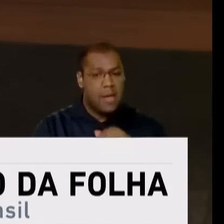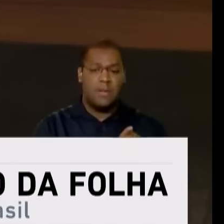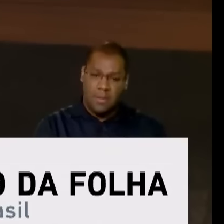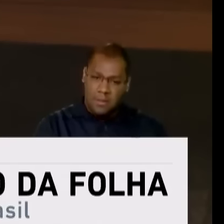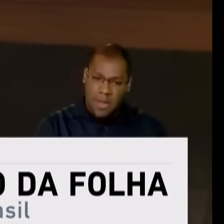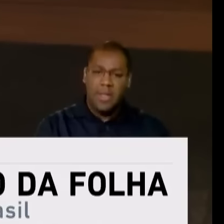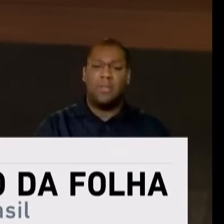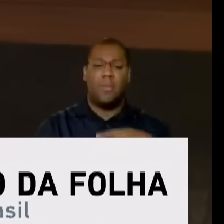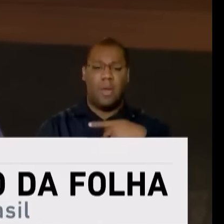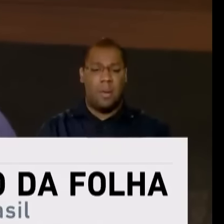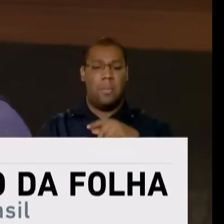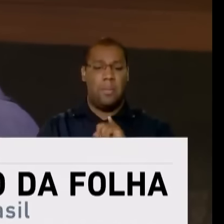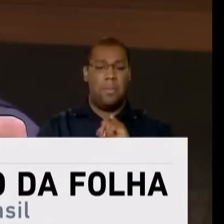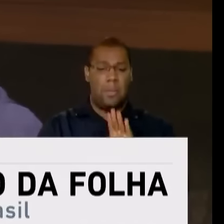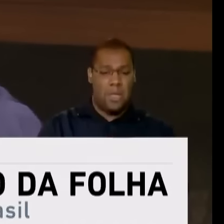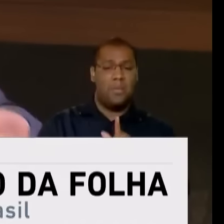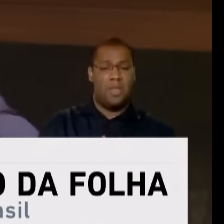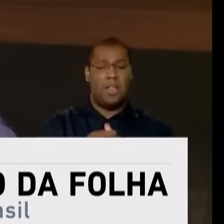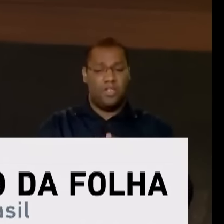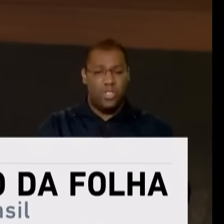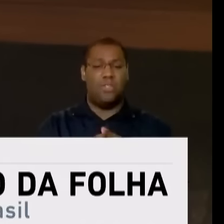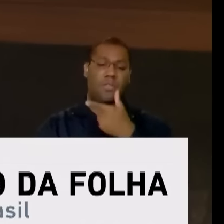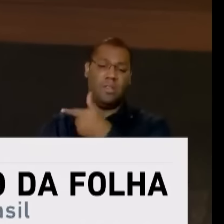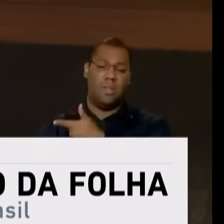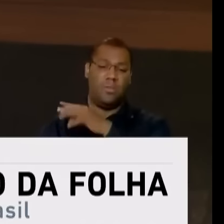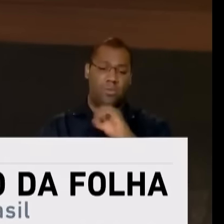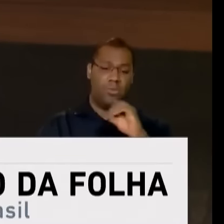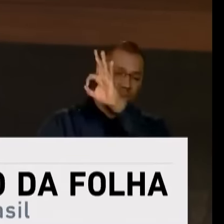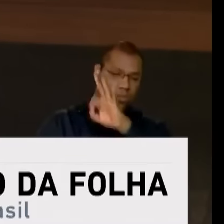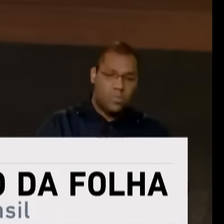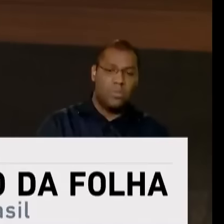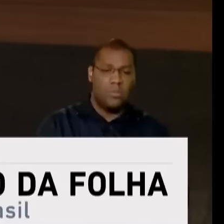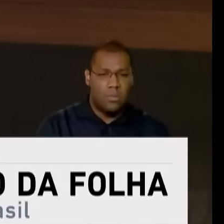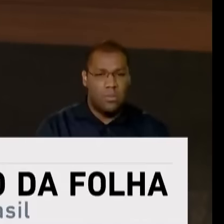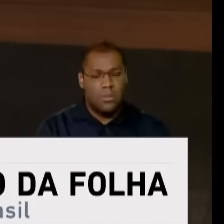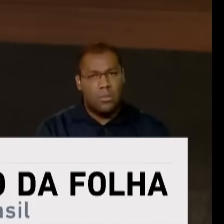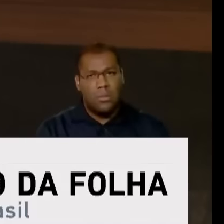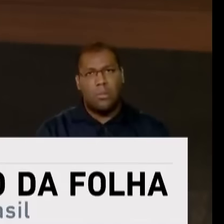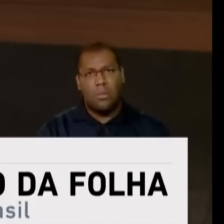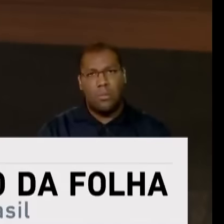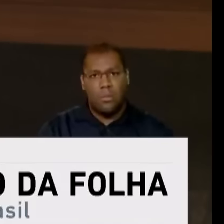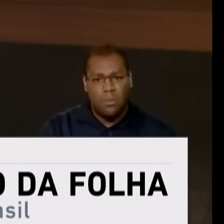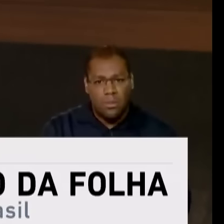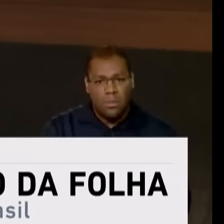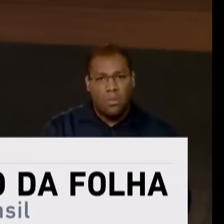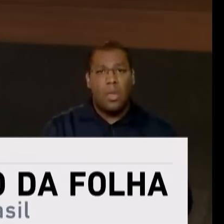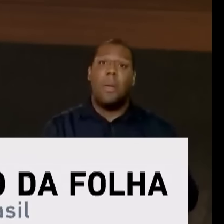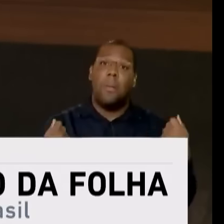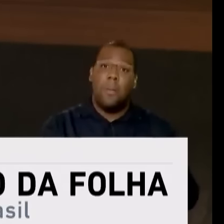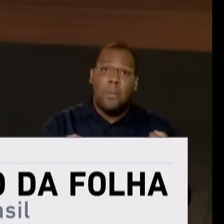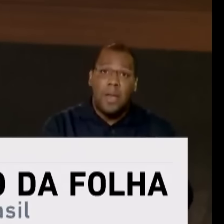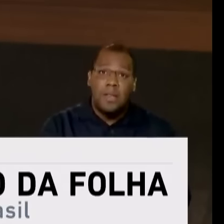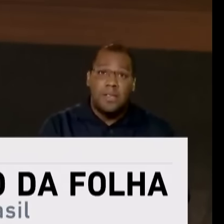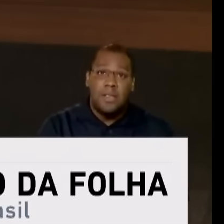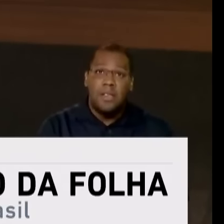problema ficar só olhando que você não pode gastar tanto, não pode gastar tanto. Olha, você tem que saber se você está gastando ou se você está investindo.